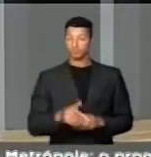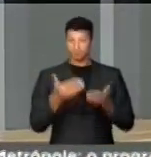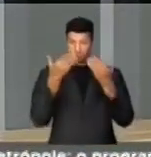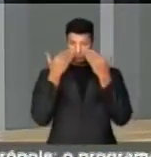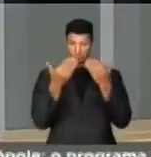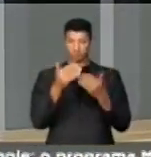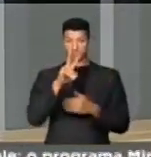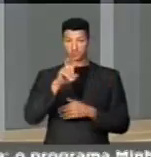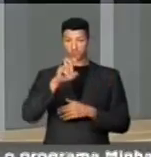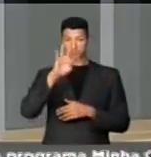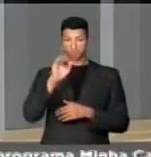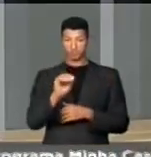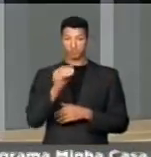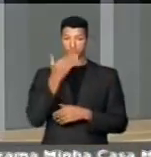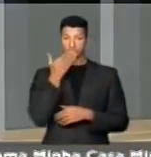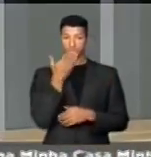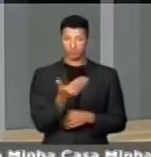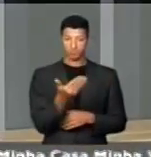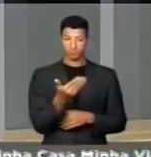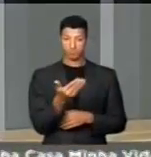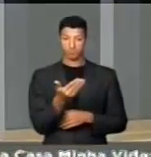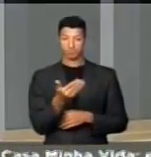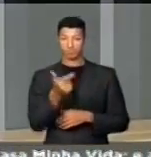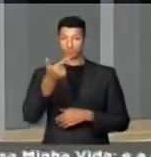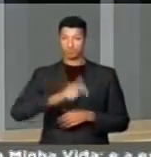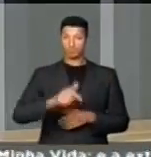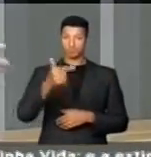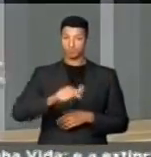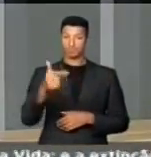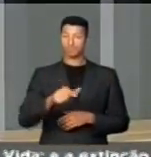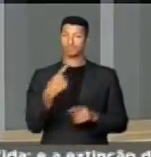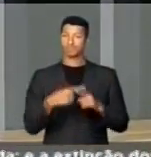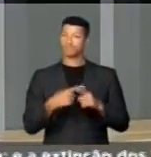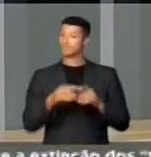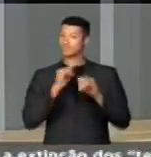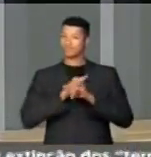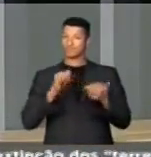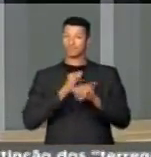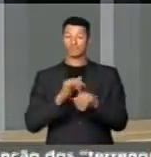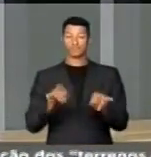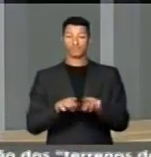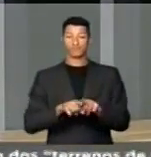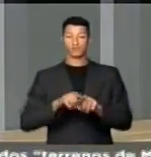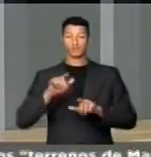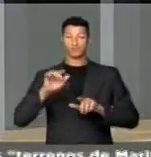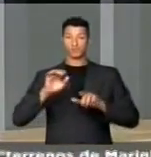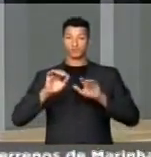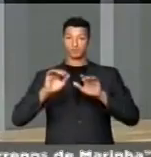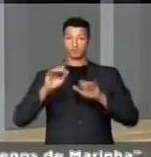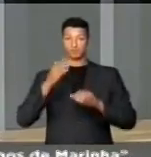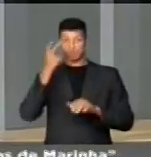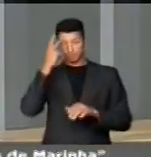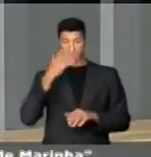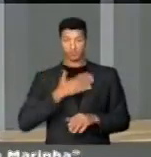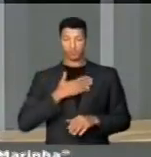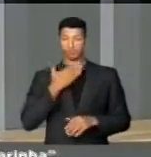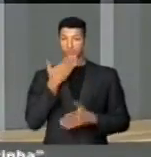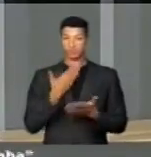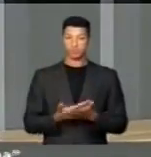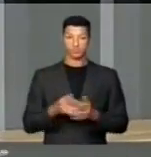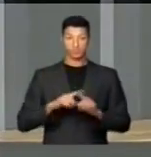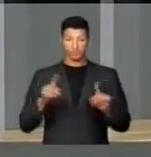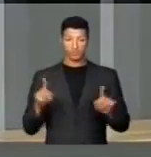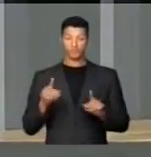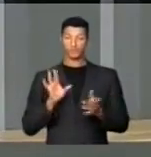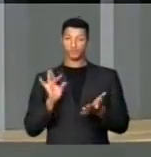apresenta esse veto de maneira subreptícia, porque isso não foi noticiado, inclusive pela grande imprensa, o que para mim é uma surpresa,